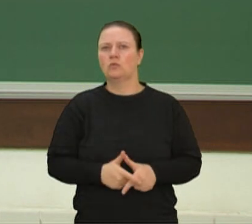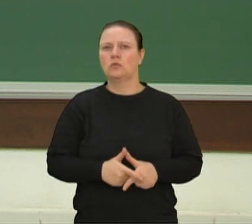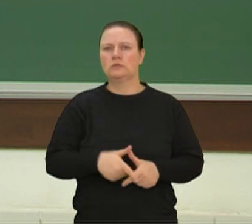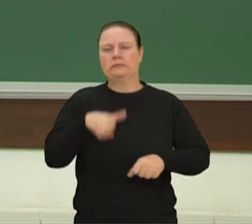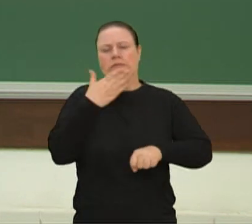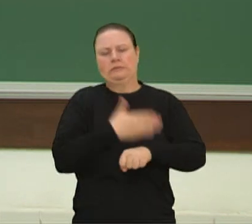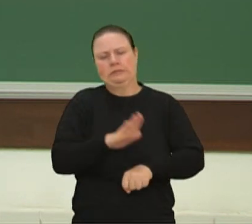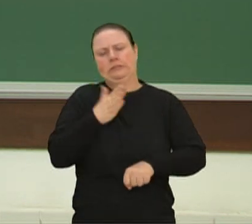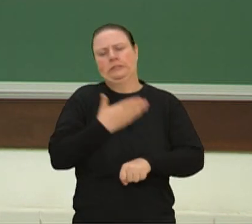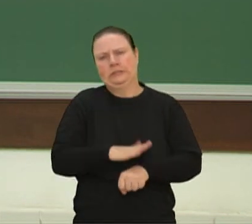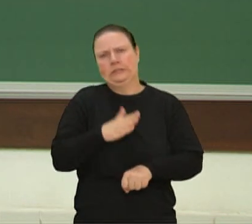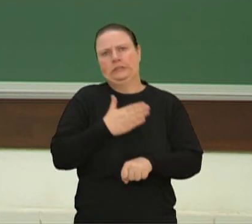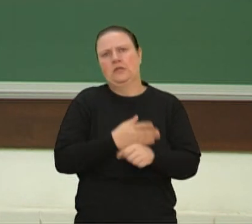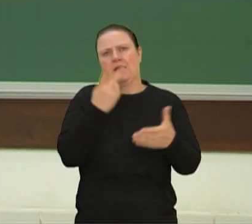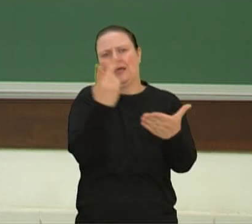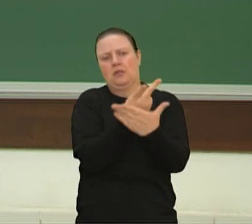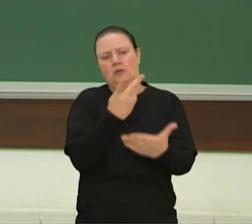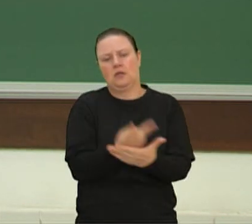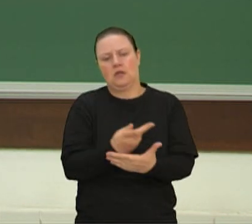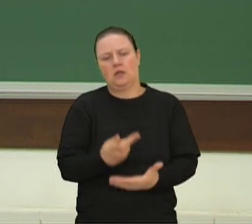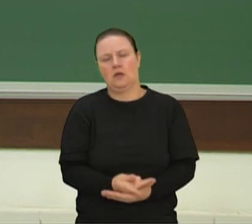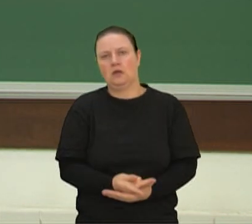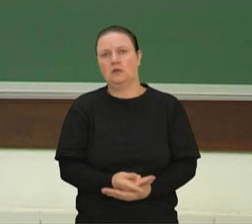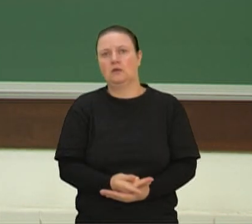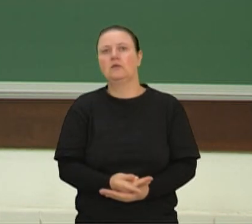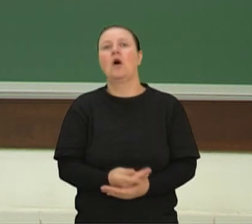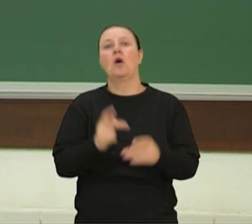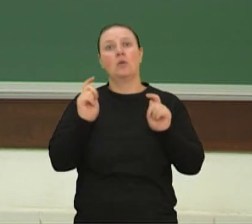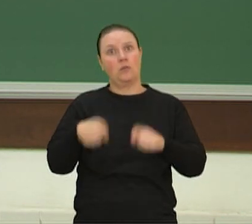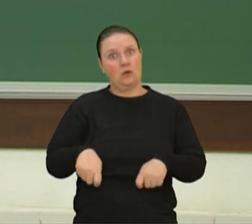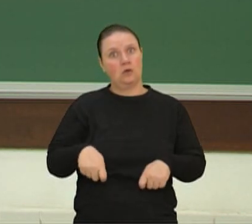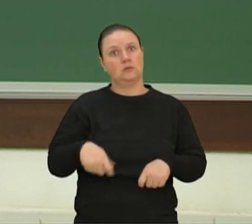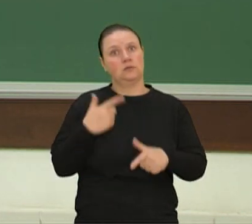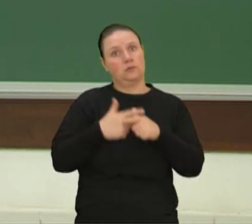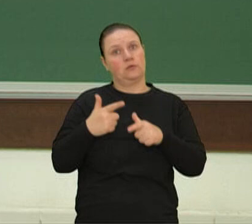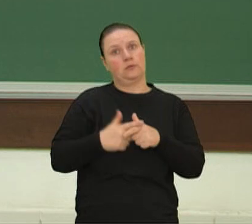de tempo muito prolongado. Então, temos que sempre tomar cuidado com isso.